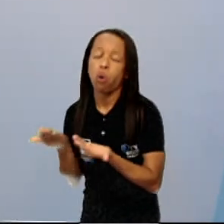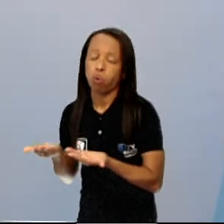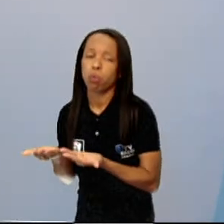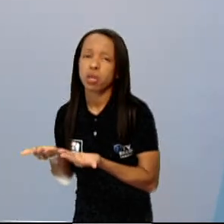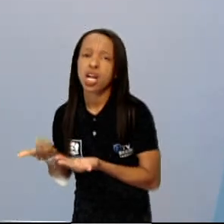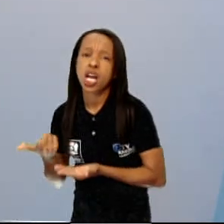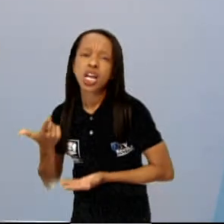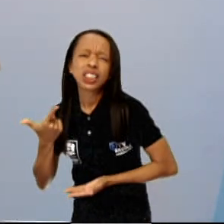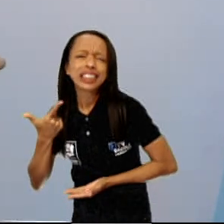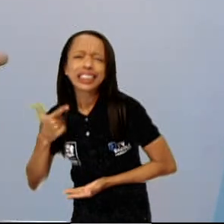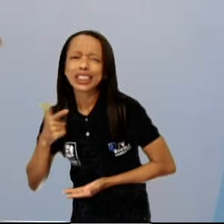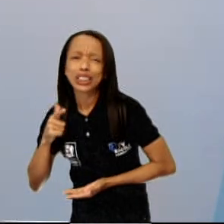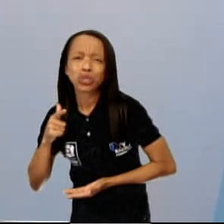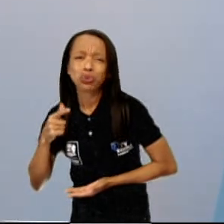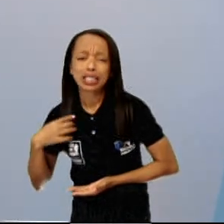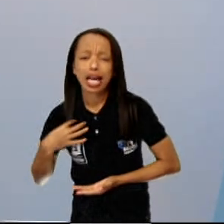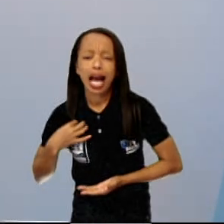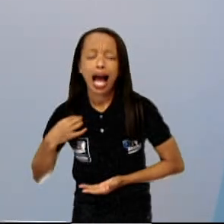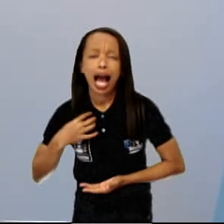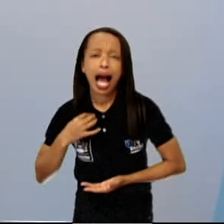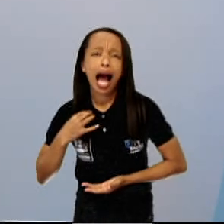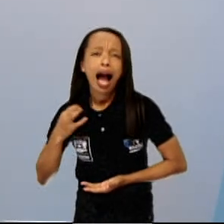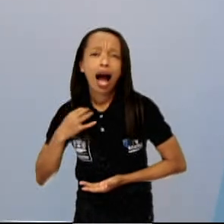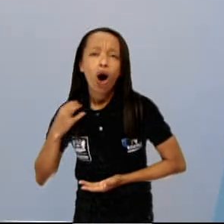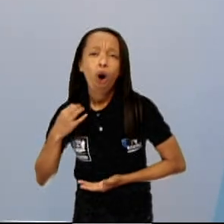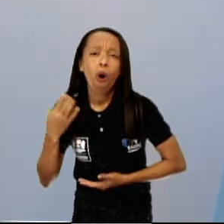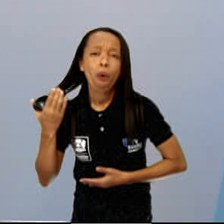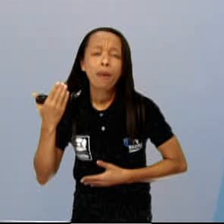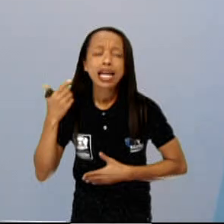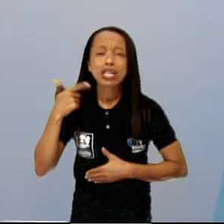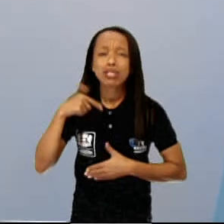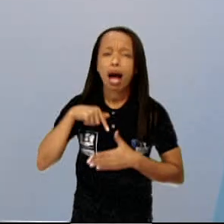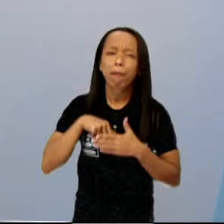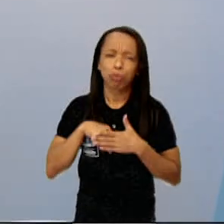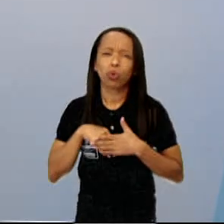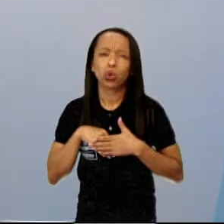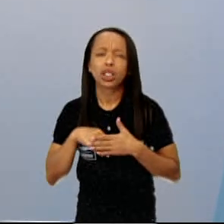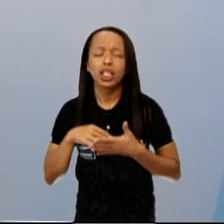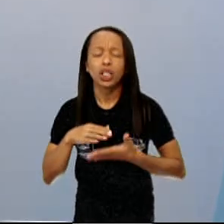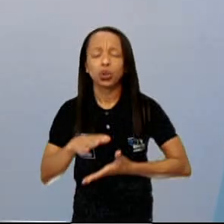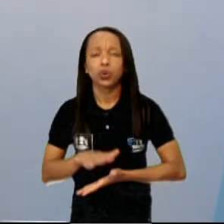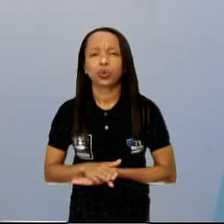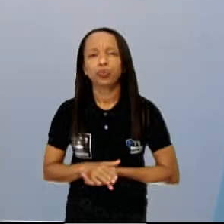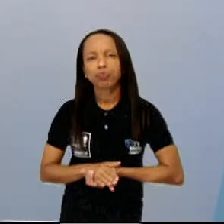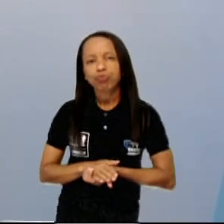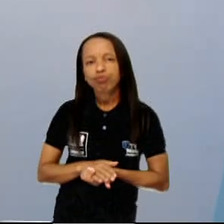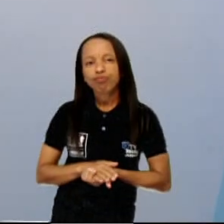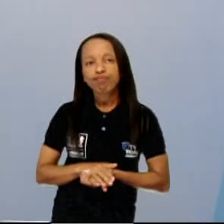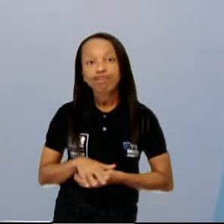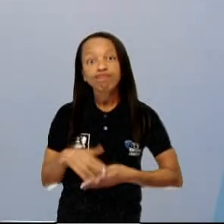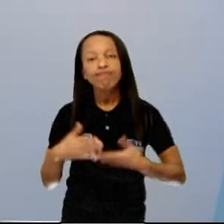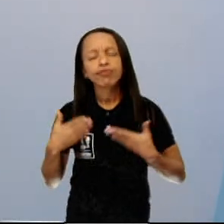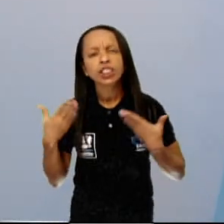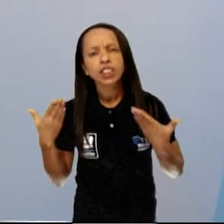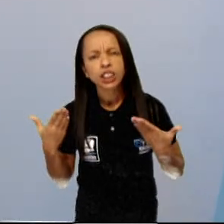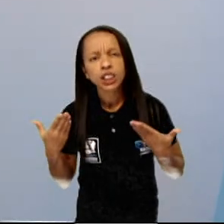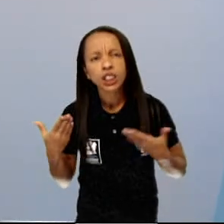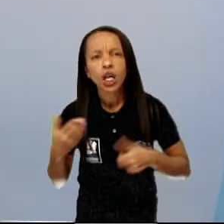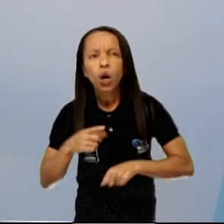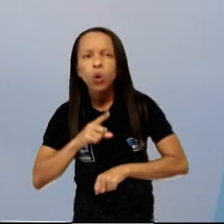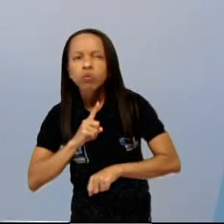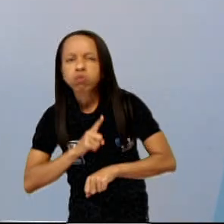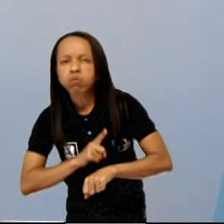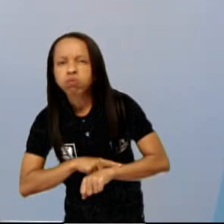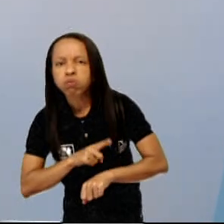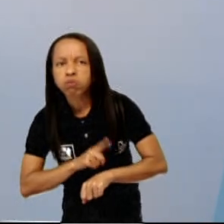de baixo. Ele era tão pobre e era essa marca que registrava exatamente o grupo dele. Segue aí. Chegou um momento, né, na